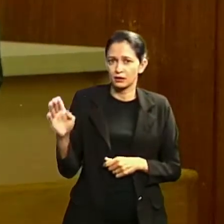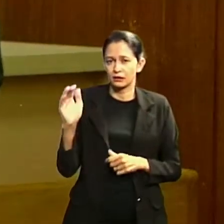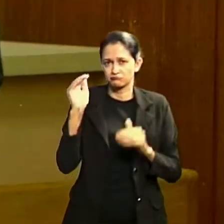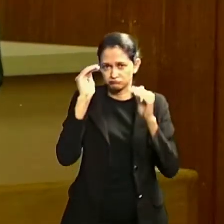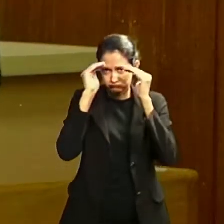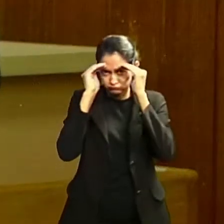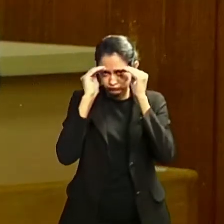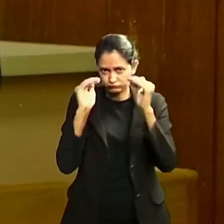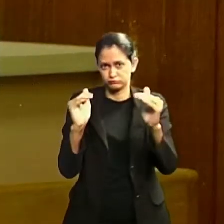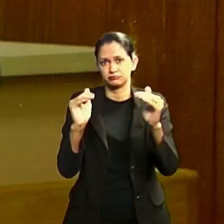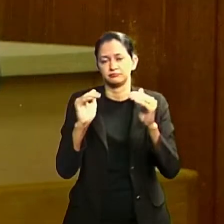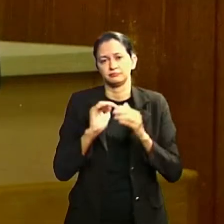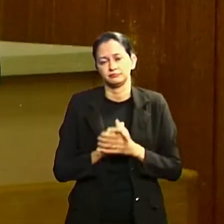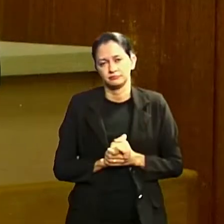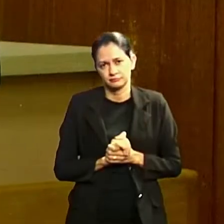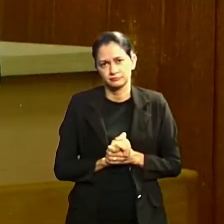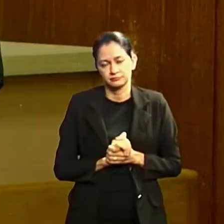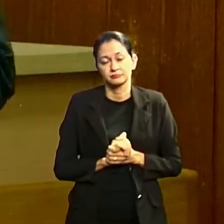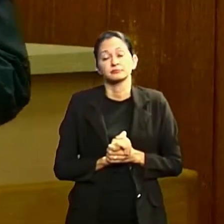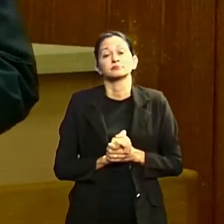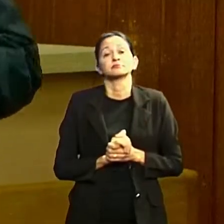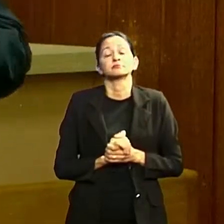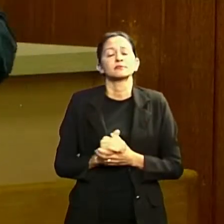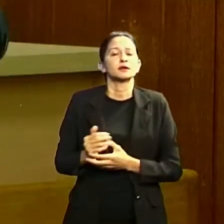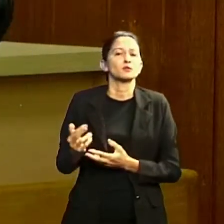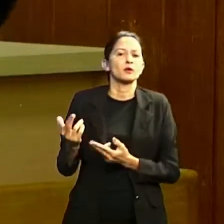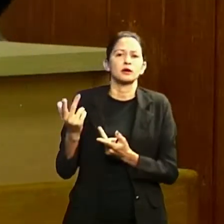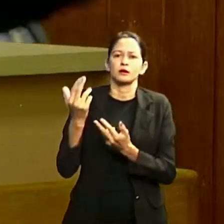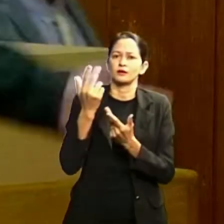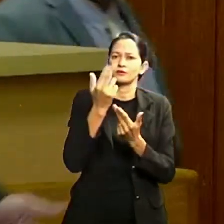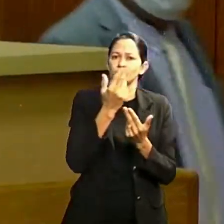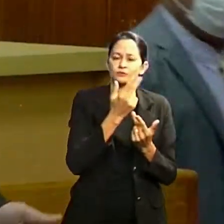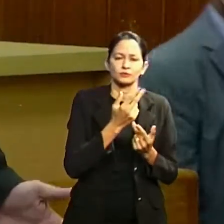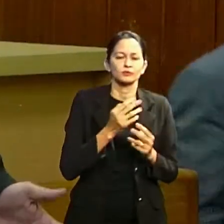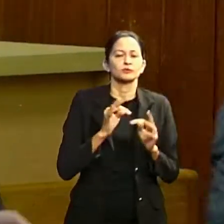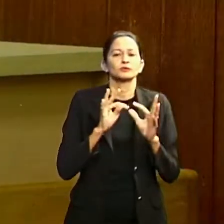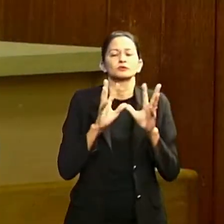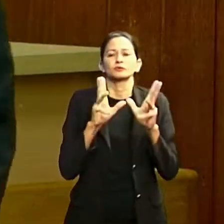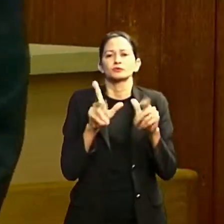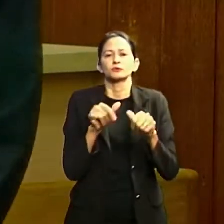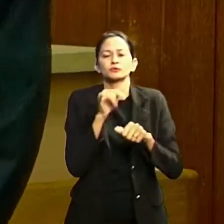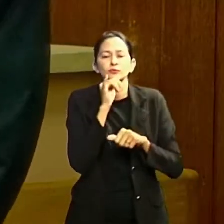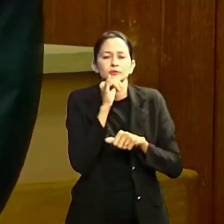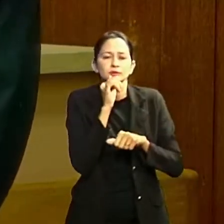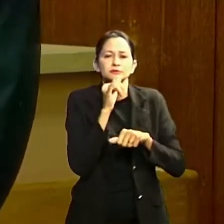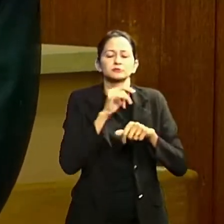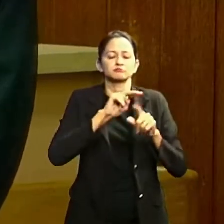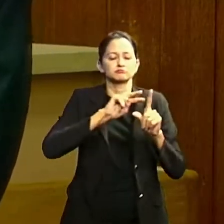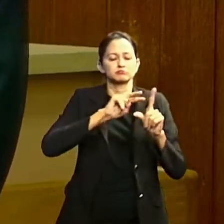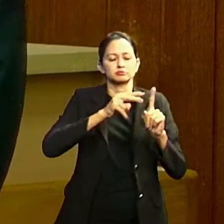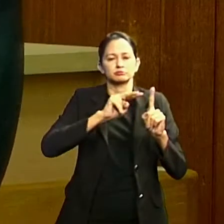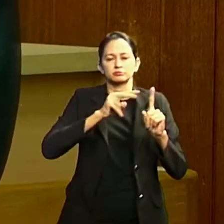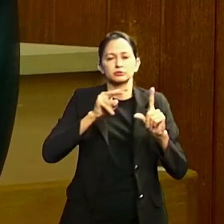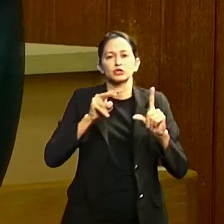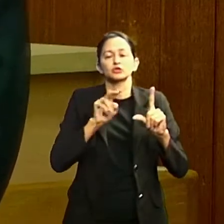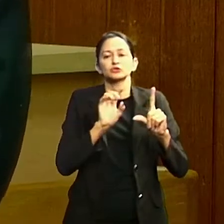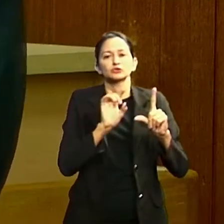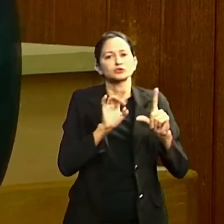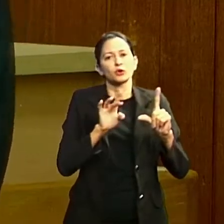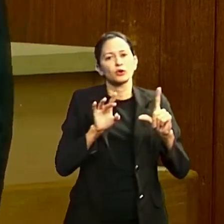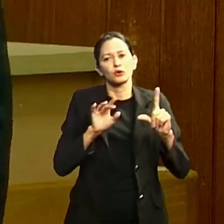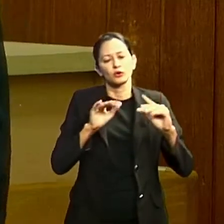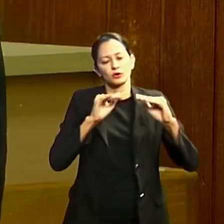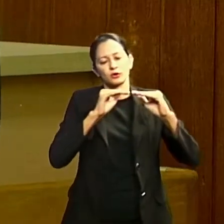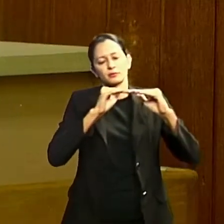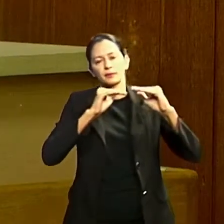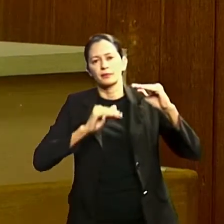na tabela para poder repercutir em todos os níveis e não somente naqueles que estão abaixo